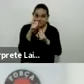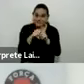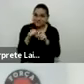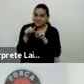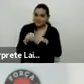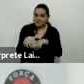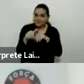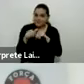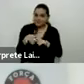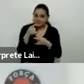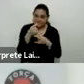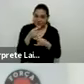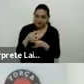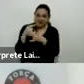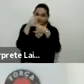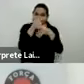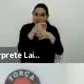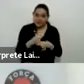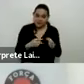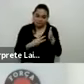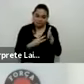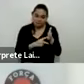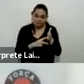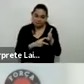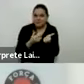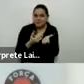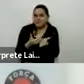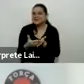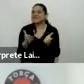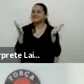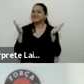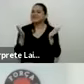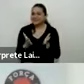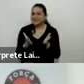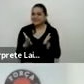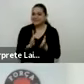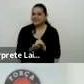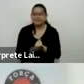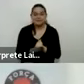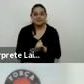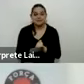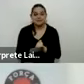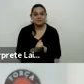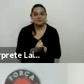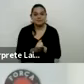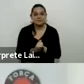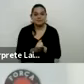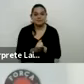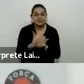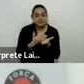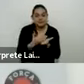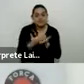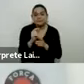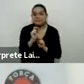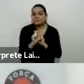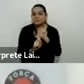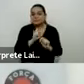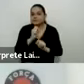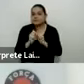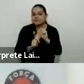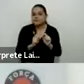live SMC está começando agora. E iniciamos com um